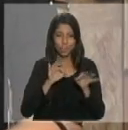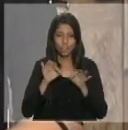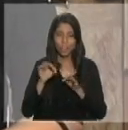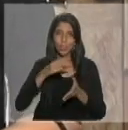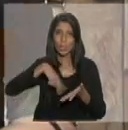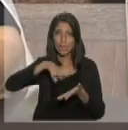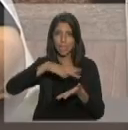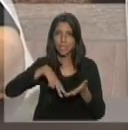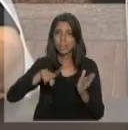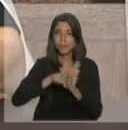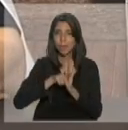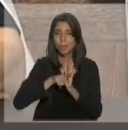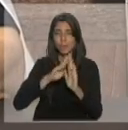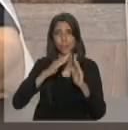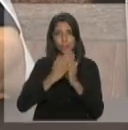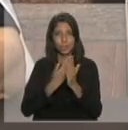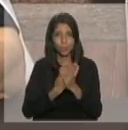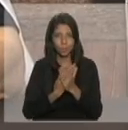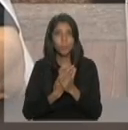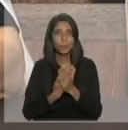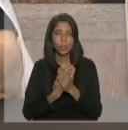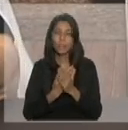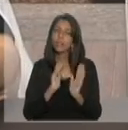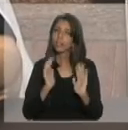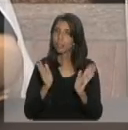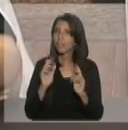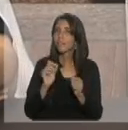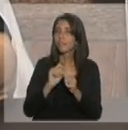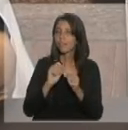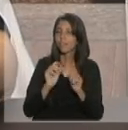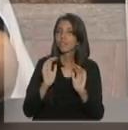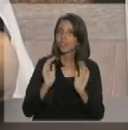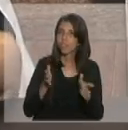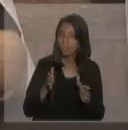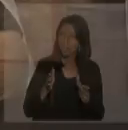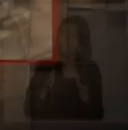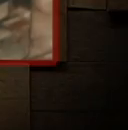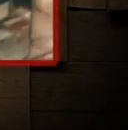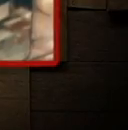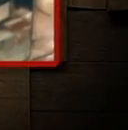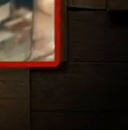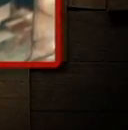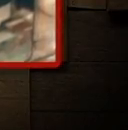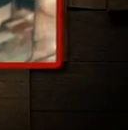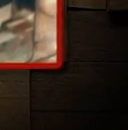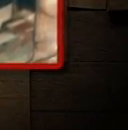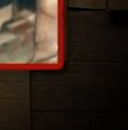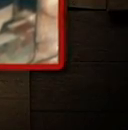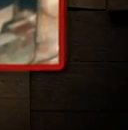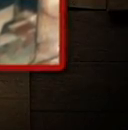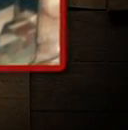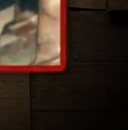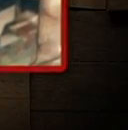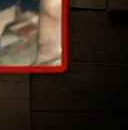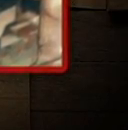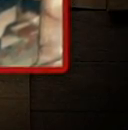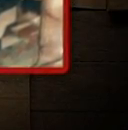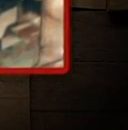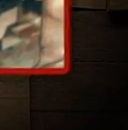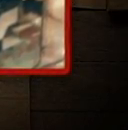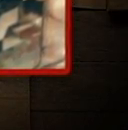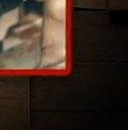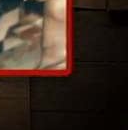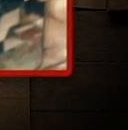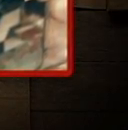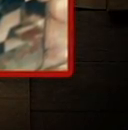Escolas? Eu fiz. Um projeto que chamava Dança nas Escolas? Eu já fiz Dança nas Escolas. Eu fiz, quando estive no Teatro Municipal, eu abri